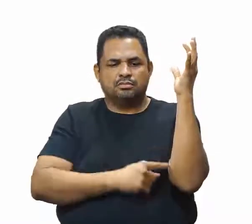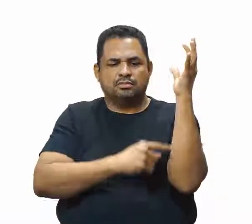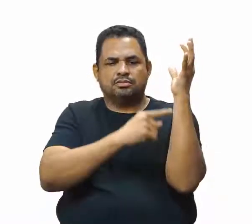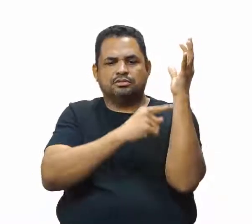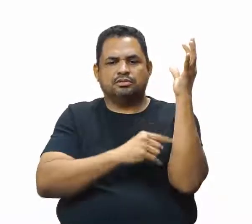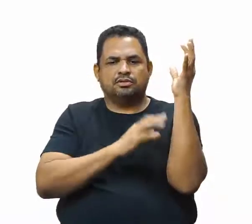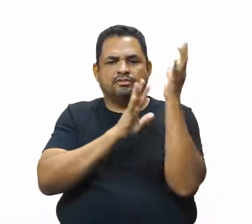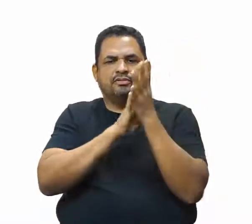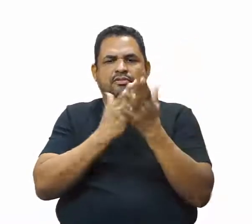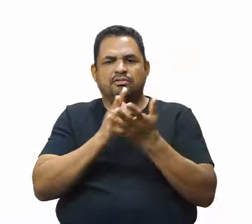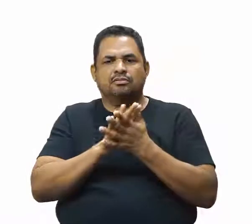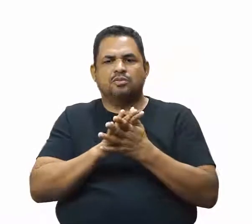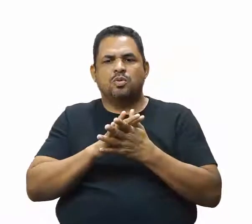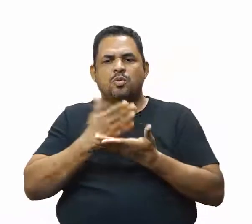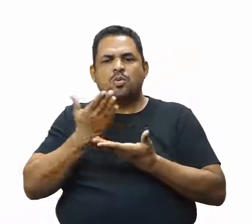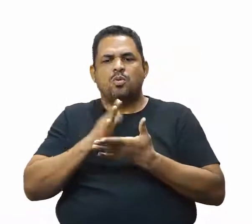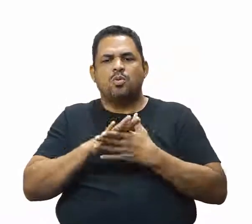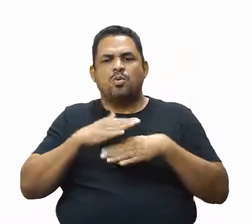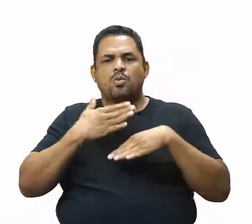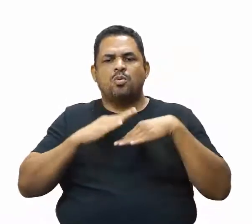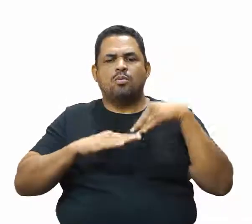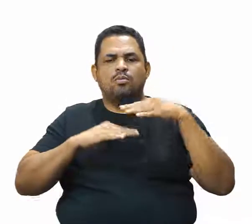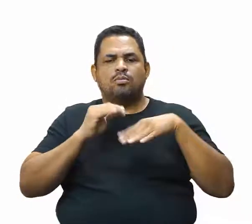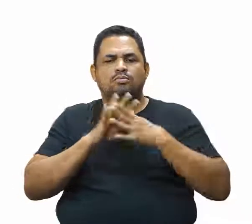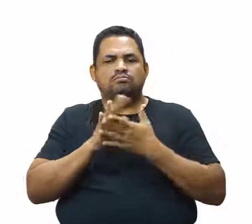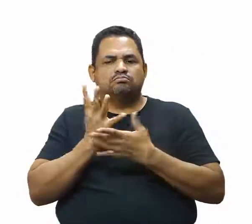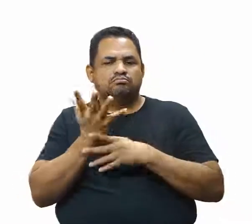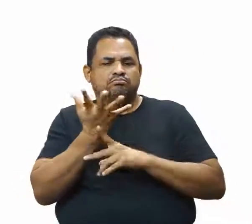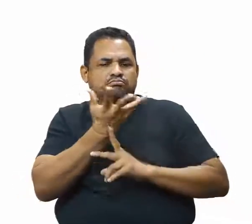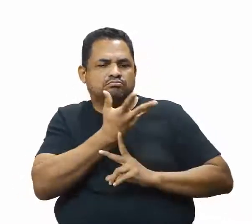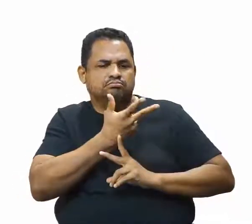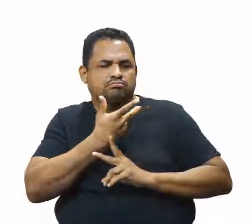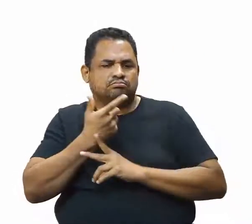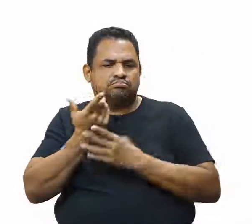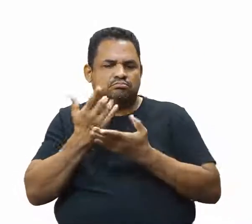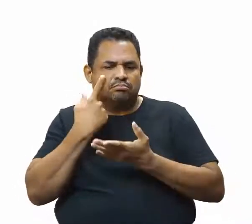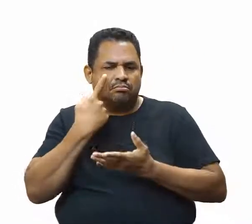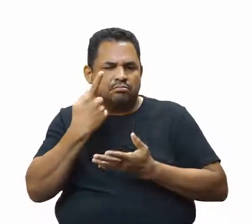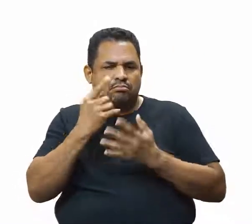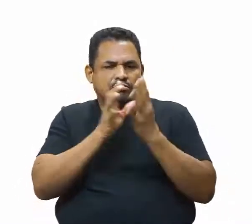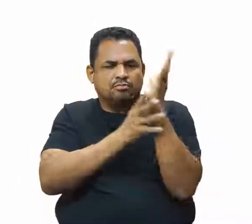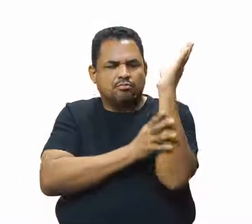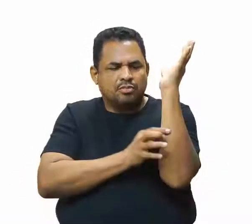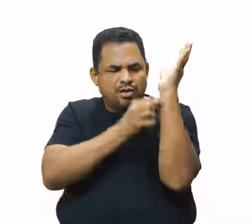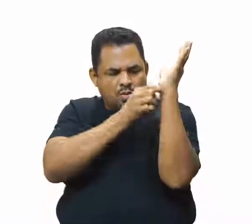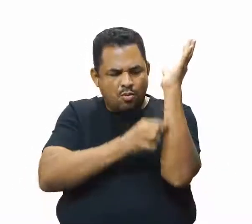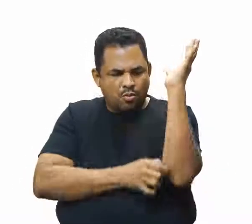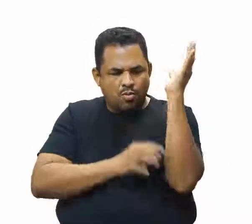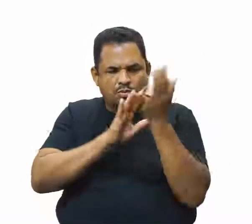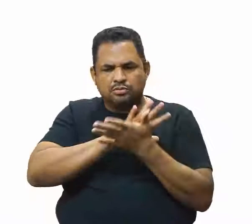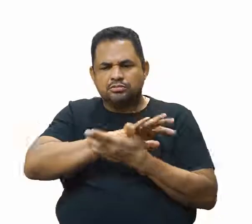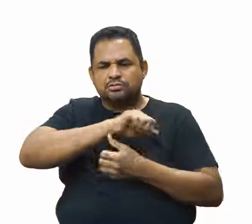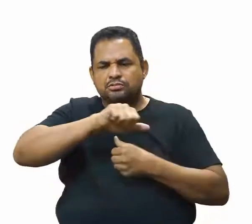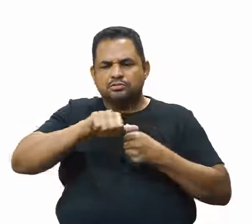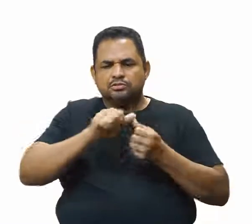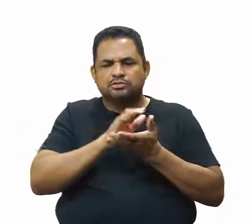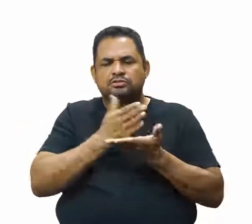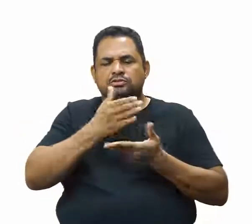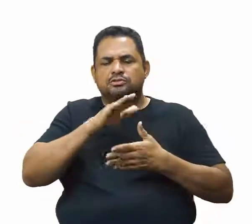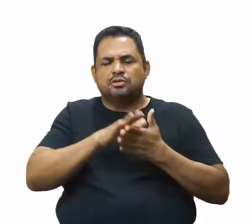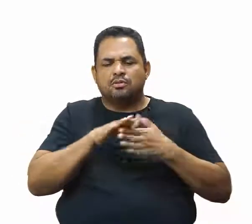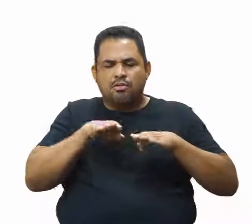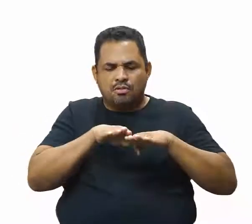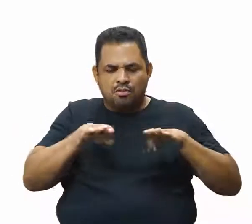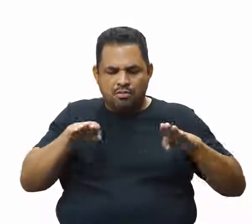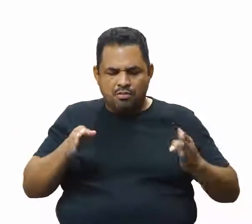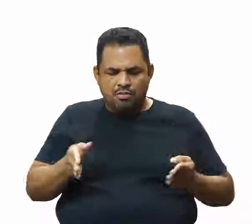Carpintaria, ao olhar de um artista que tem essa mão de obra especializada, transformar em um banco, uma mesa,